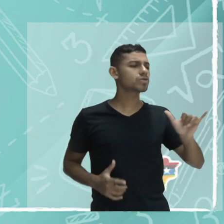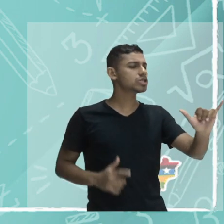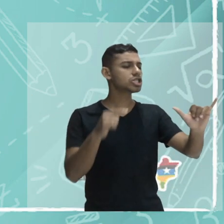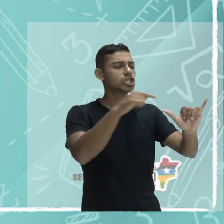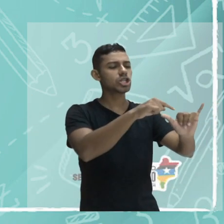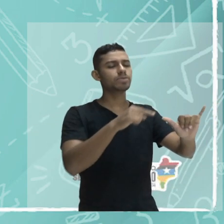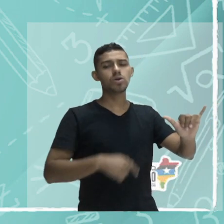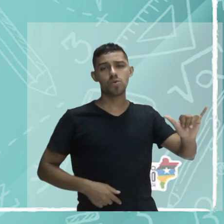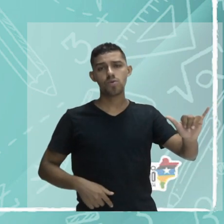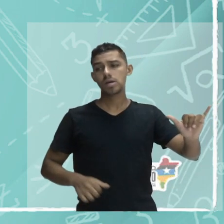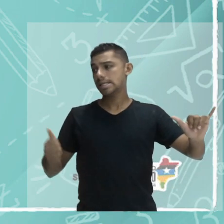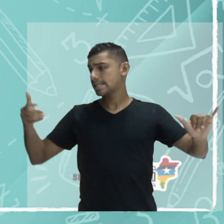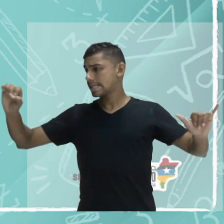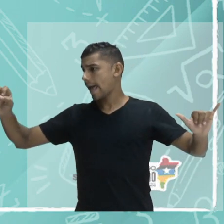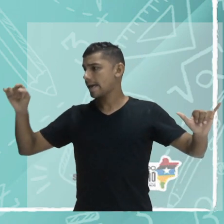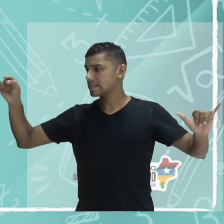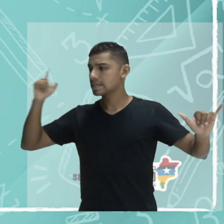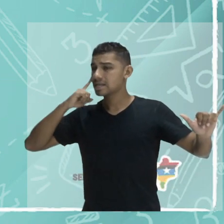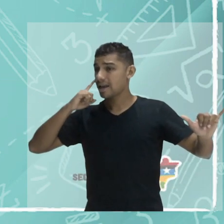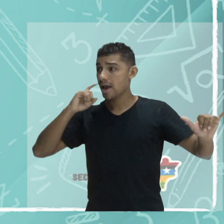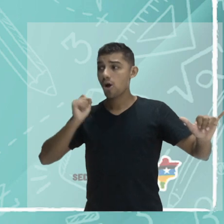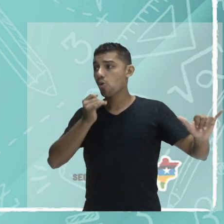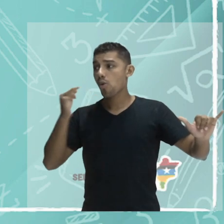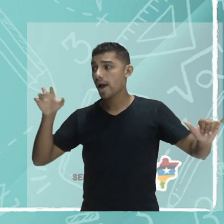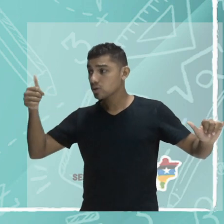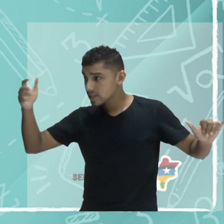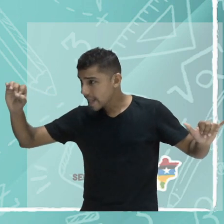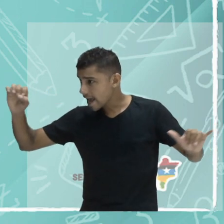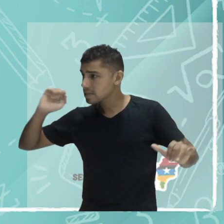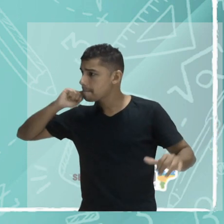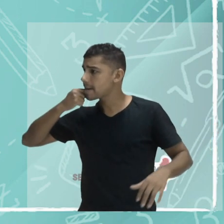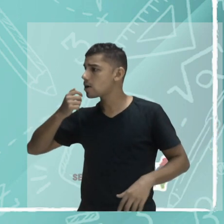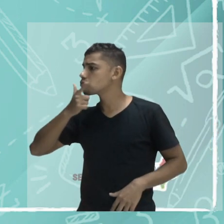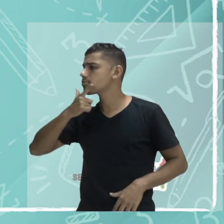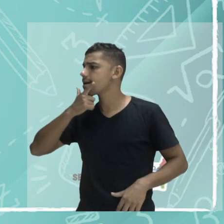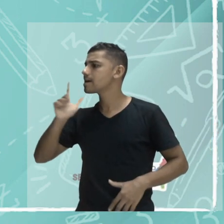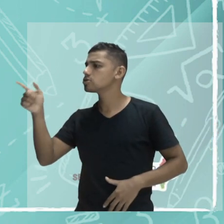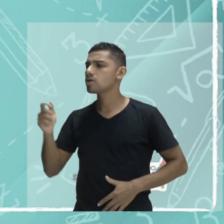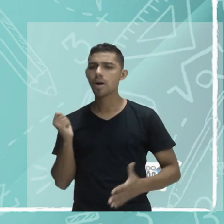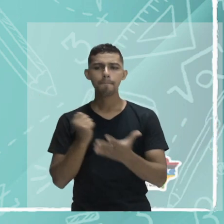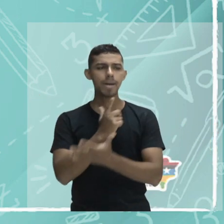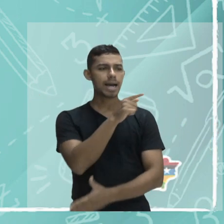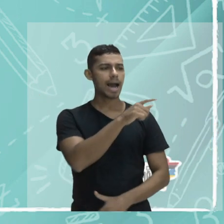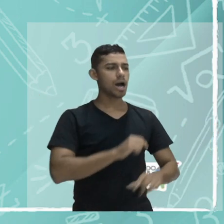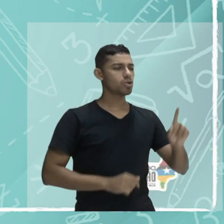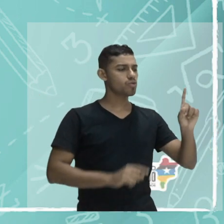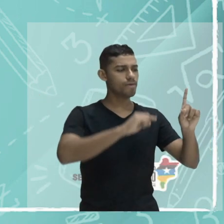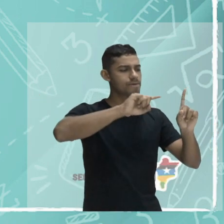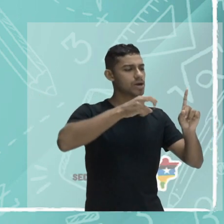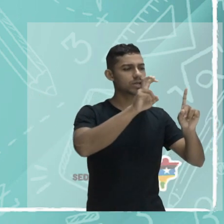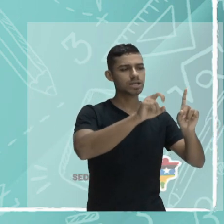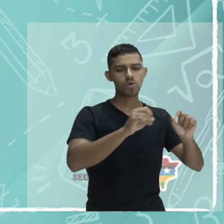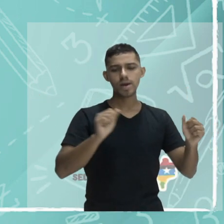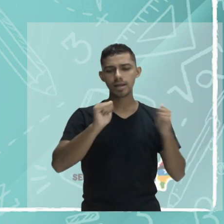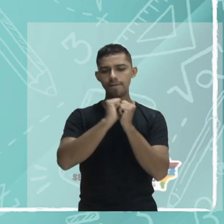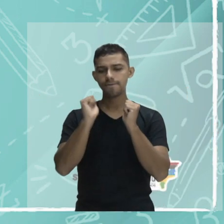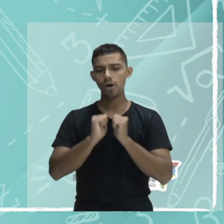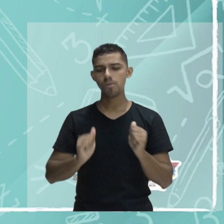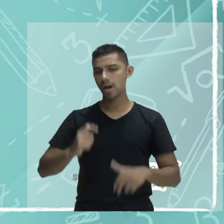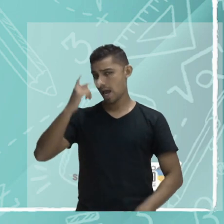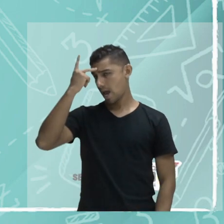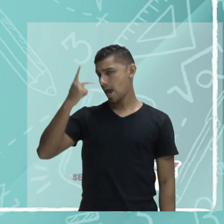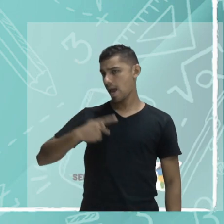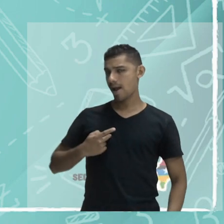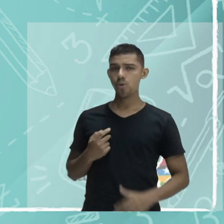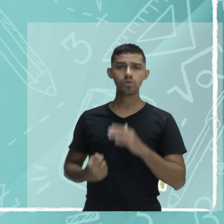x for 10, para saber quanto ele vai pagar quando ele for comprar 10 pães, o que eu fiz? Eu fui na fórmula que eu criei, que a